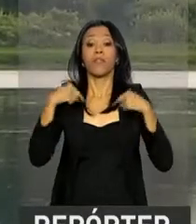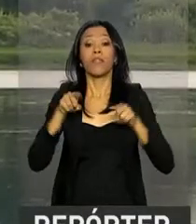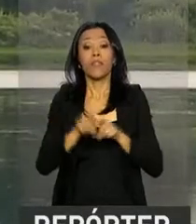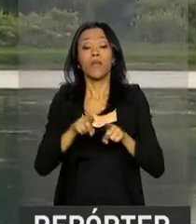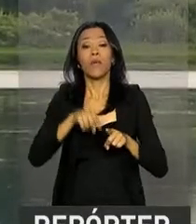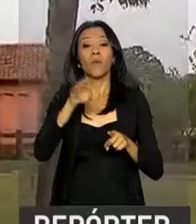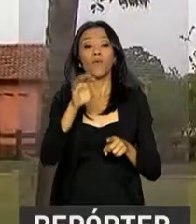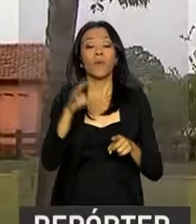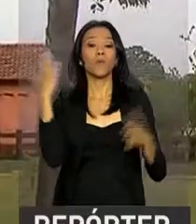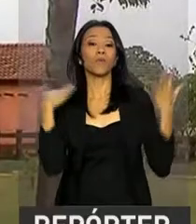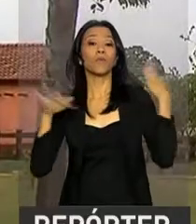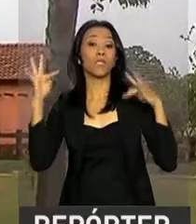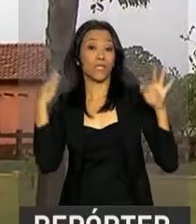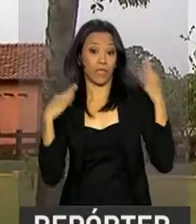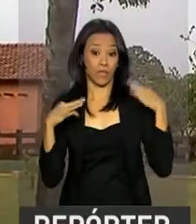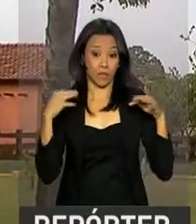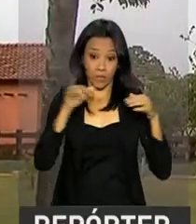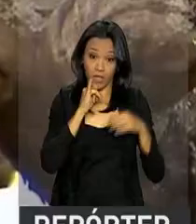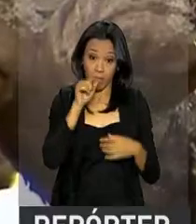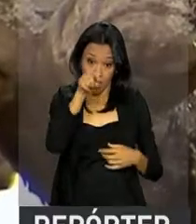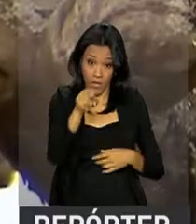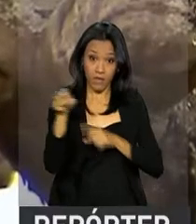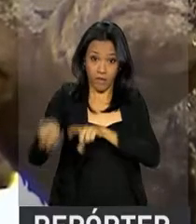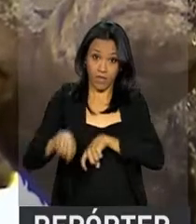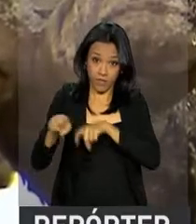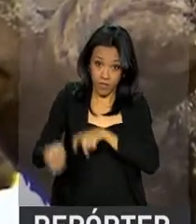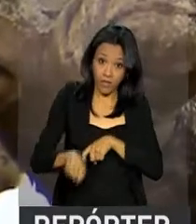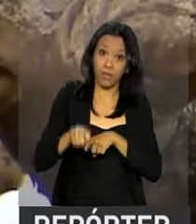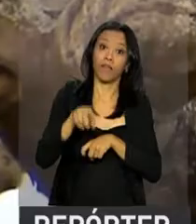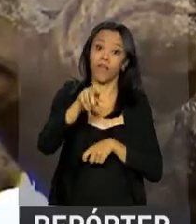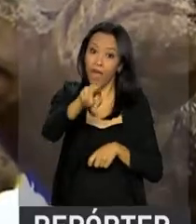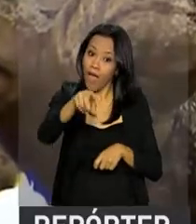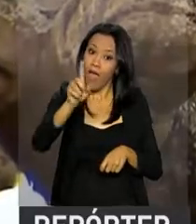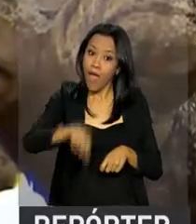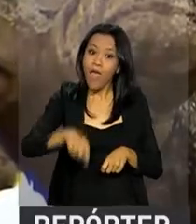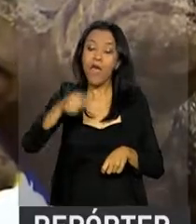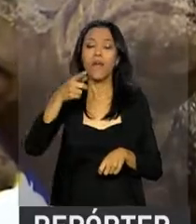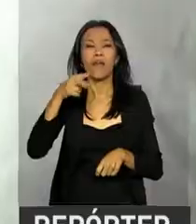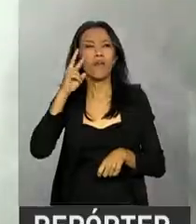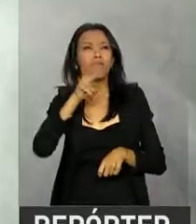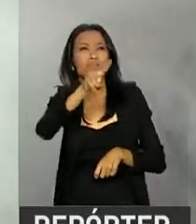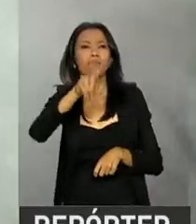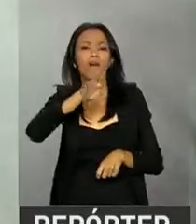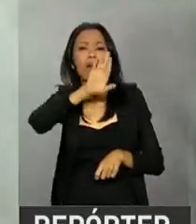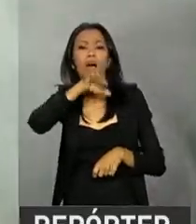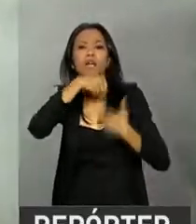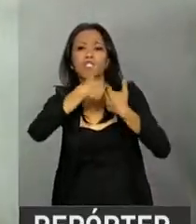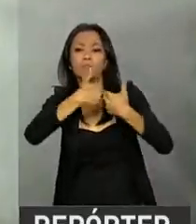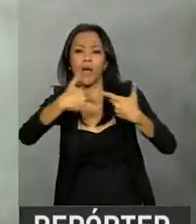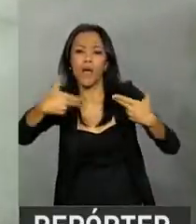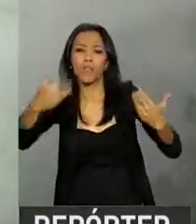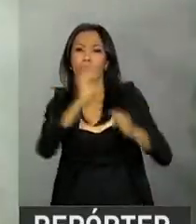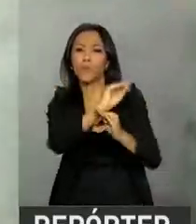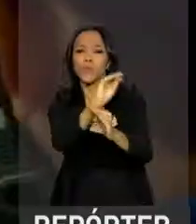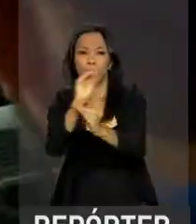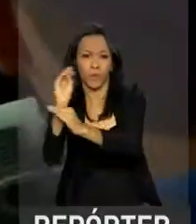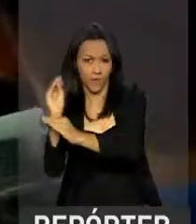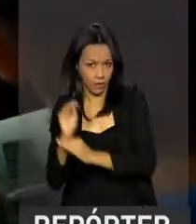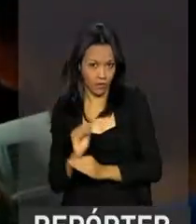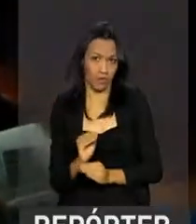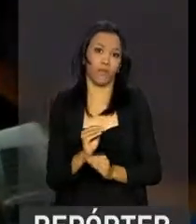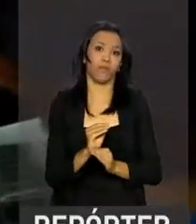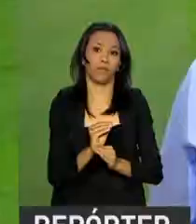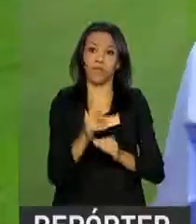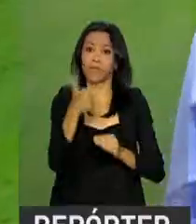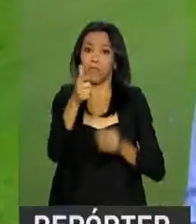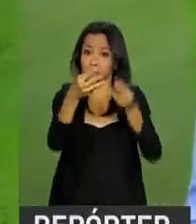ecoturismo essa fazenda por exemplo explora a observação de animais silvestres com sustentabilidade sem agredir o meio